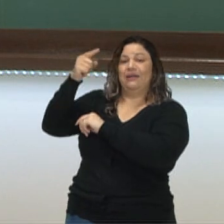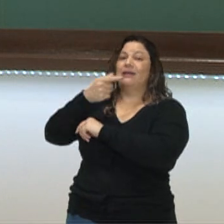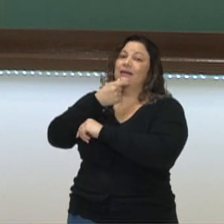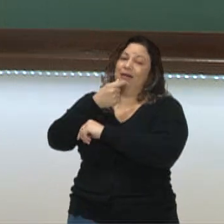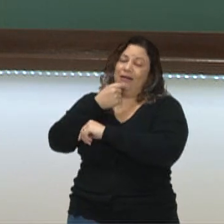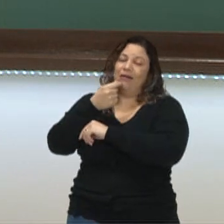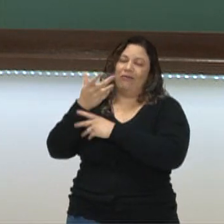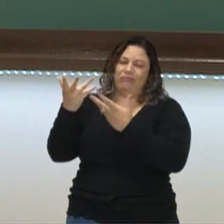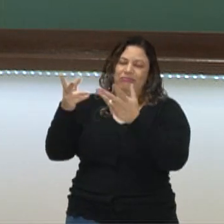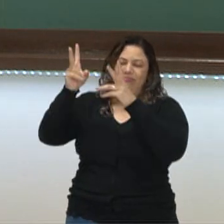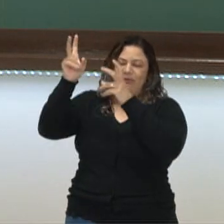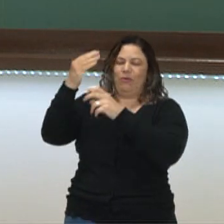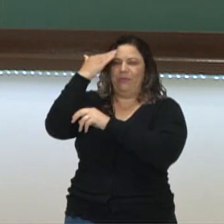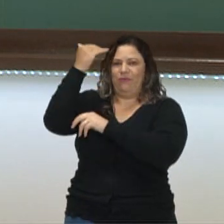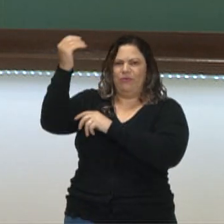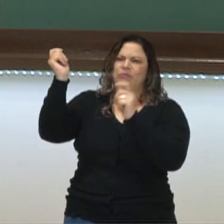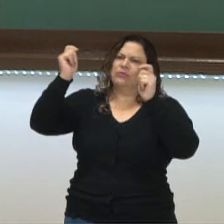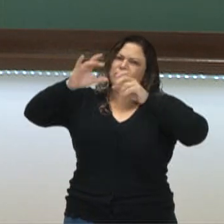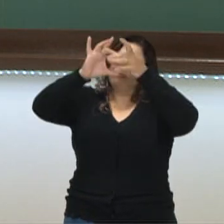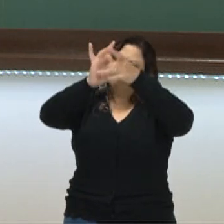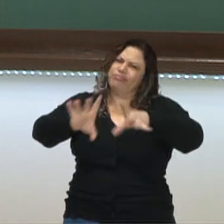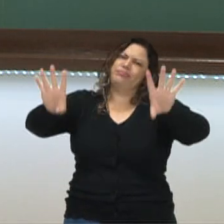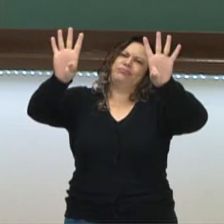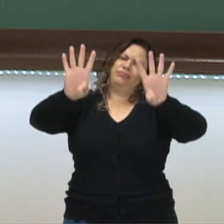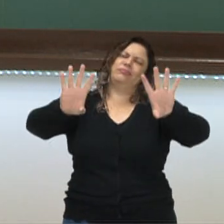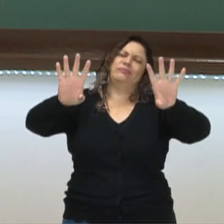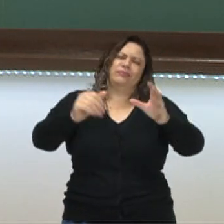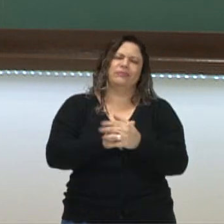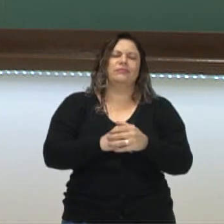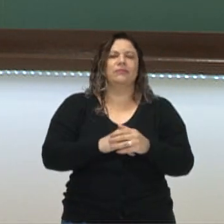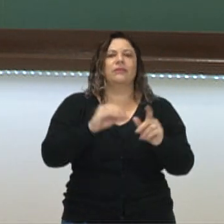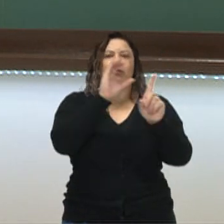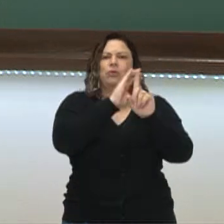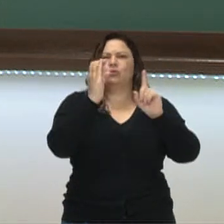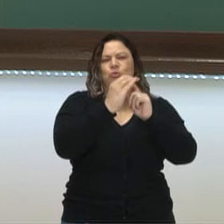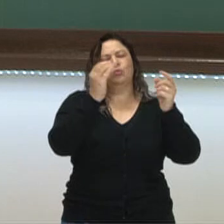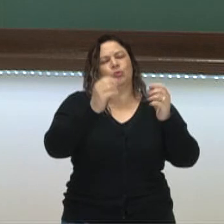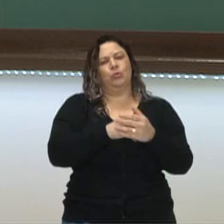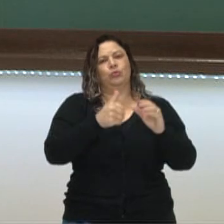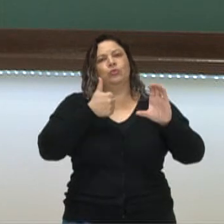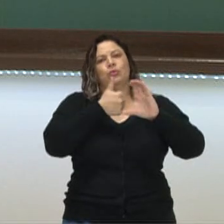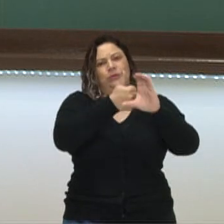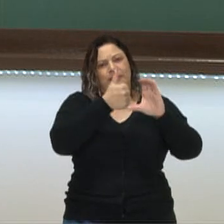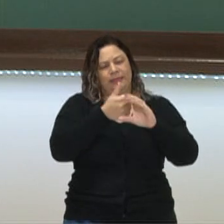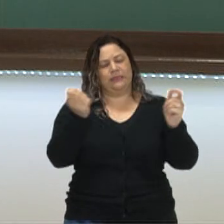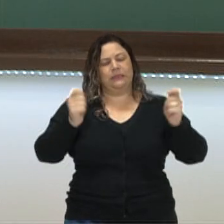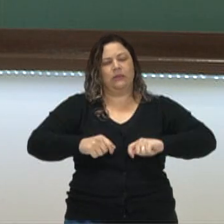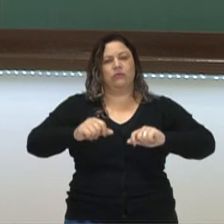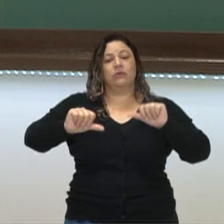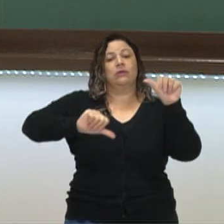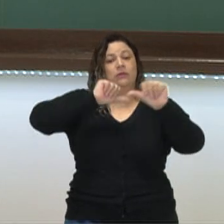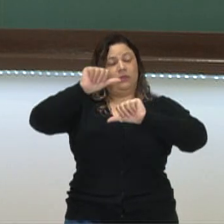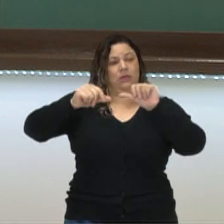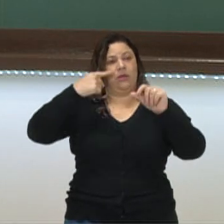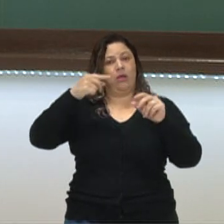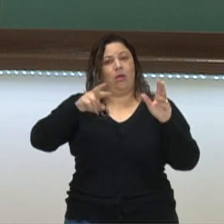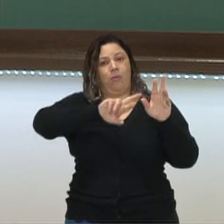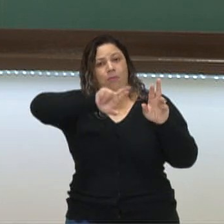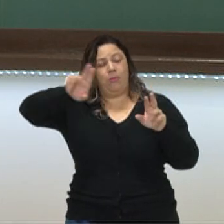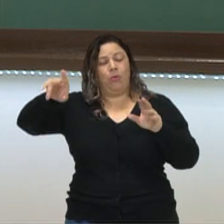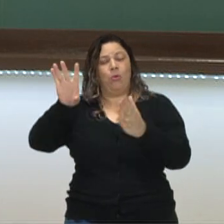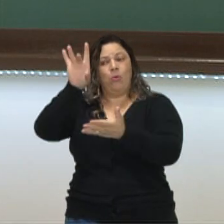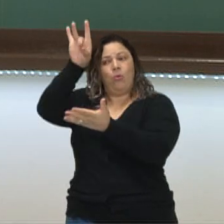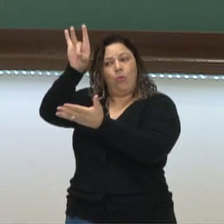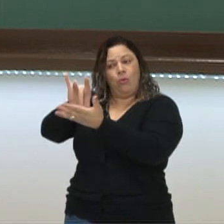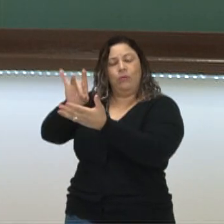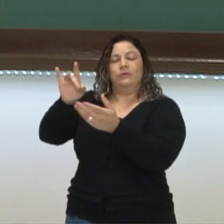cristão, né? A partir de 395, o cristianismo se torna a religião oficial do